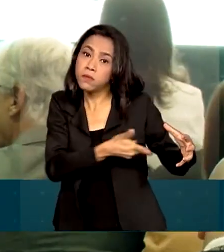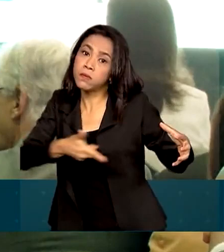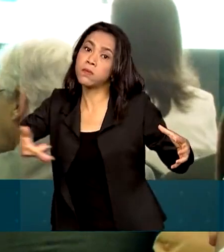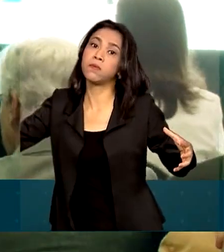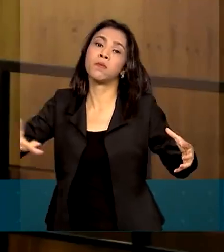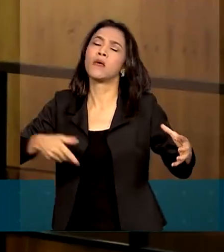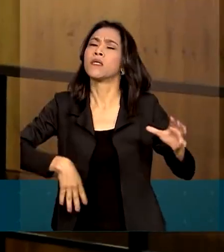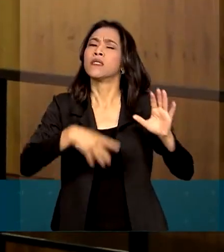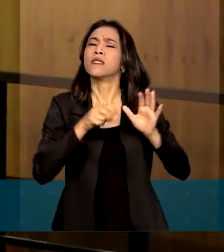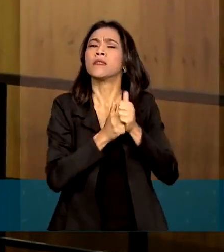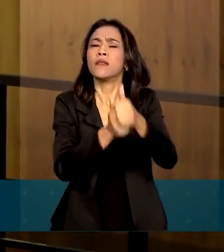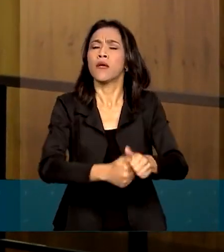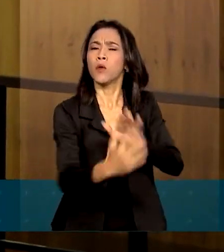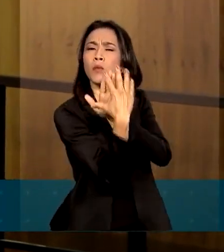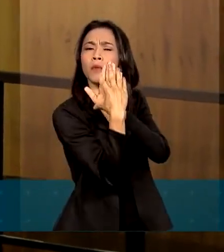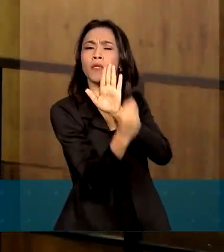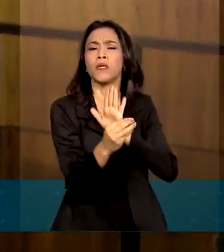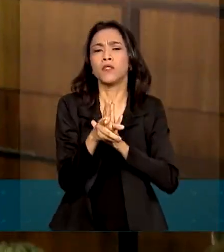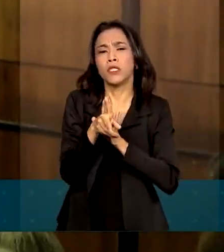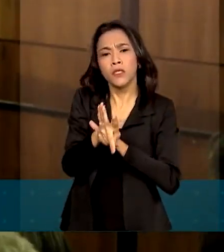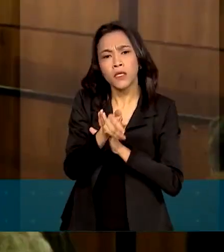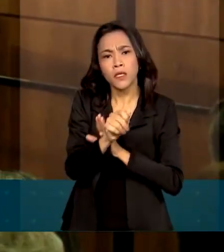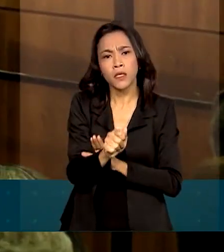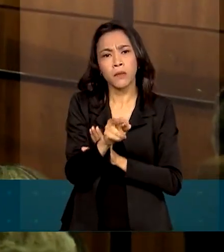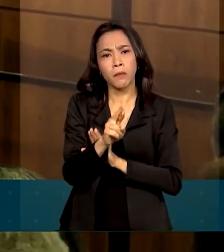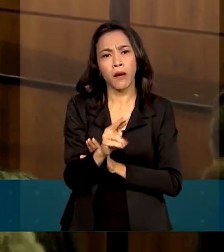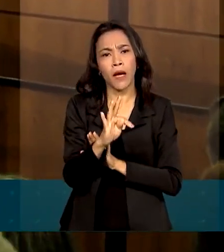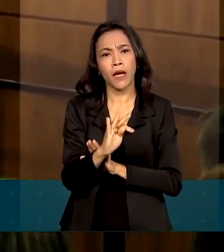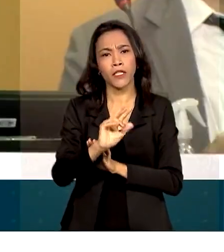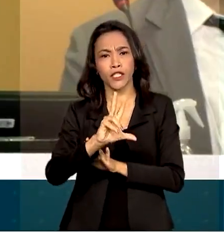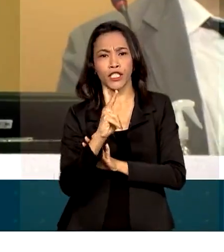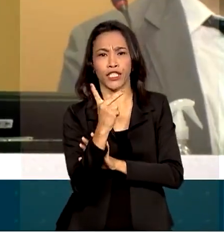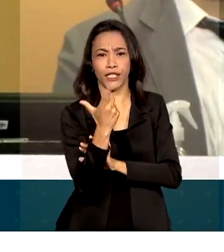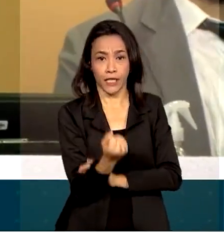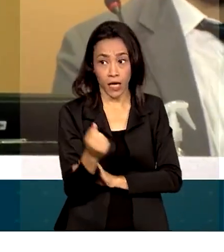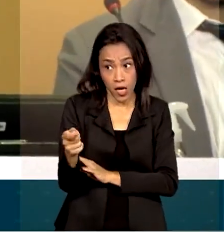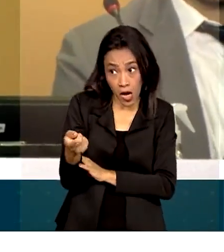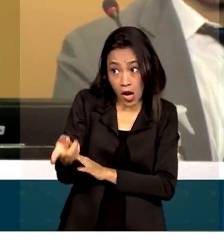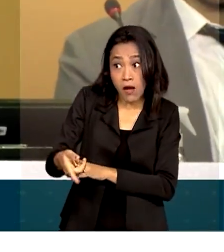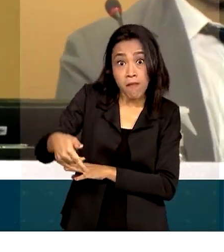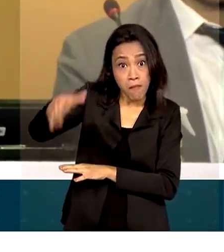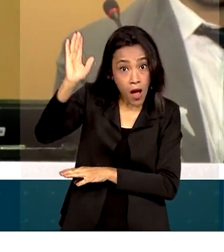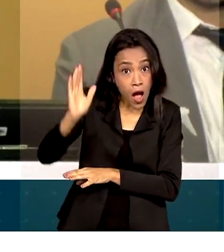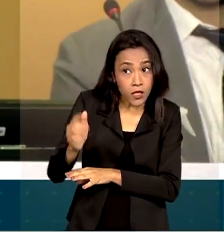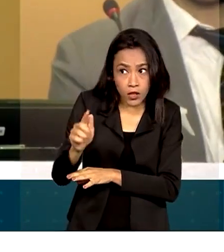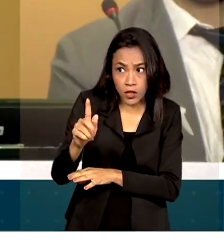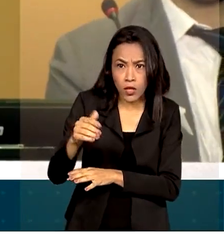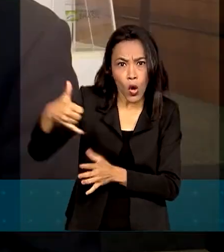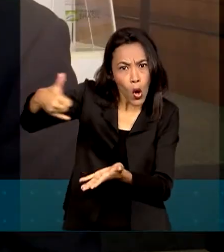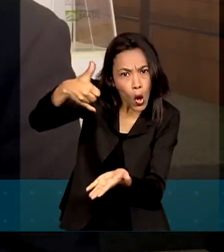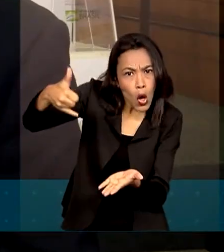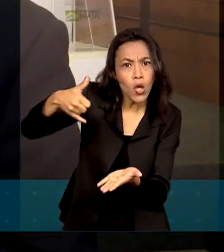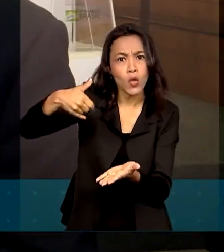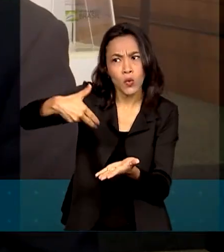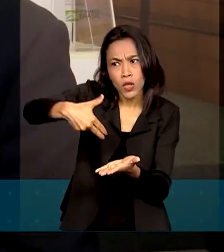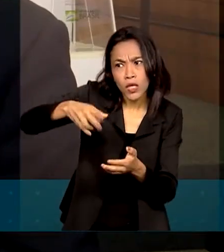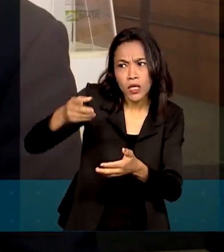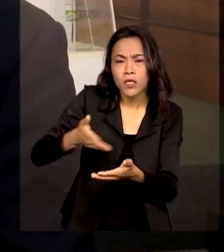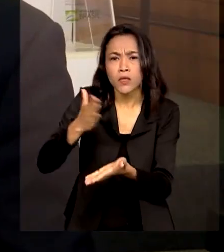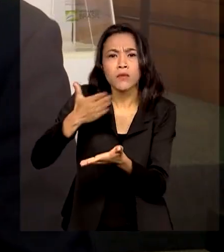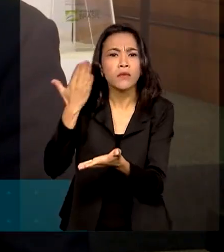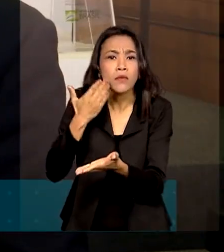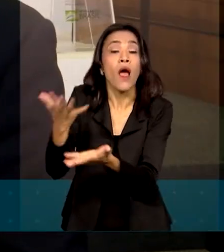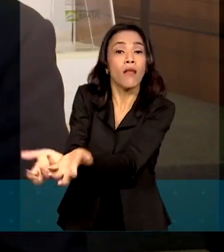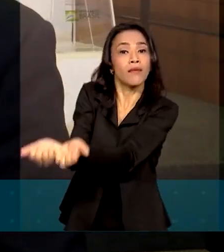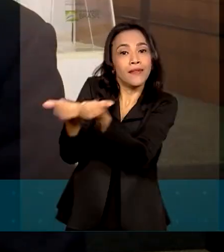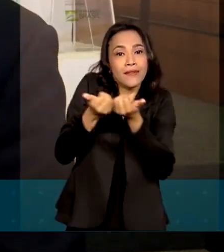de partilha, onde a proposta vencedora é a que oferece a maior quantidade de óleo excedente para a União. 4 dos 11